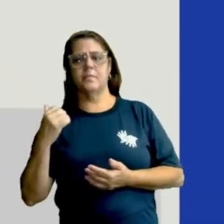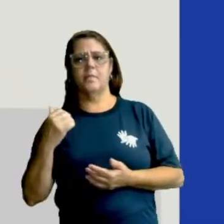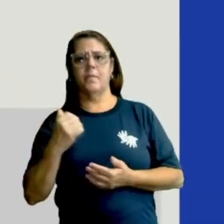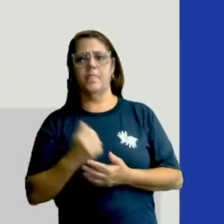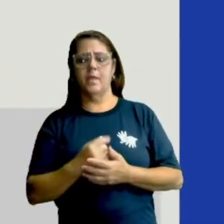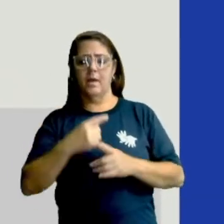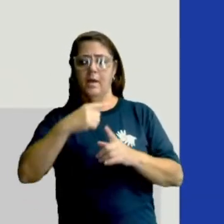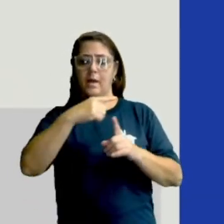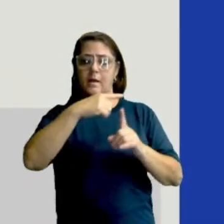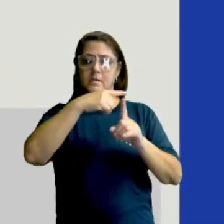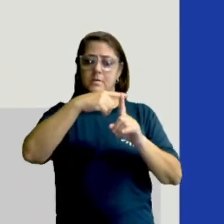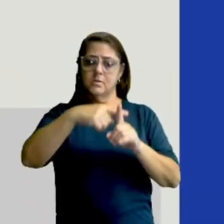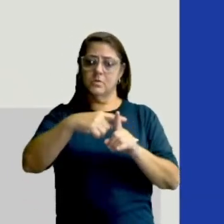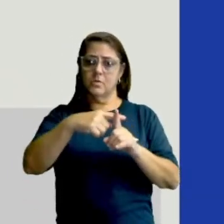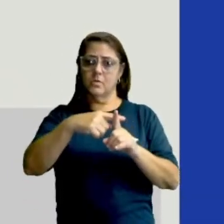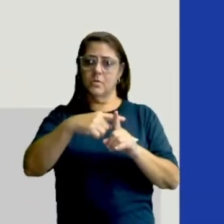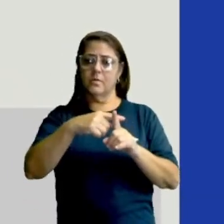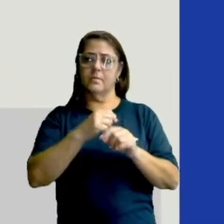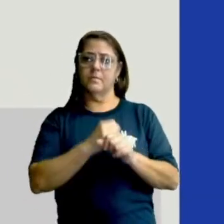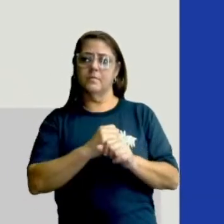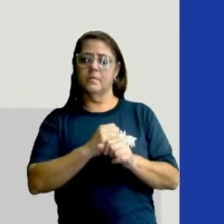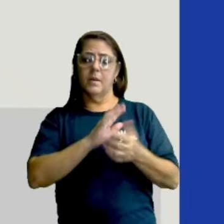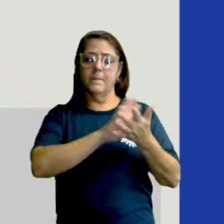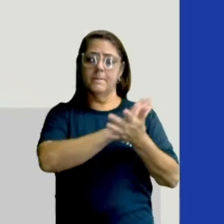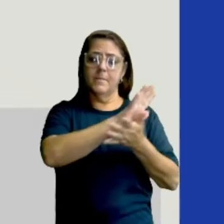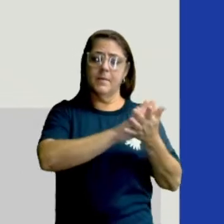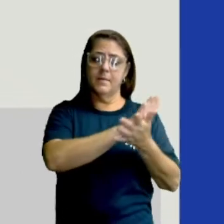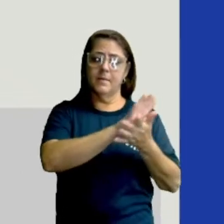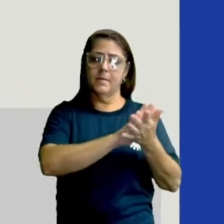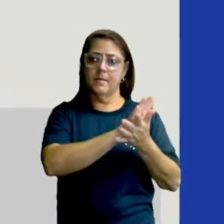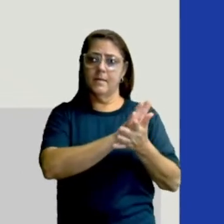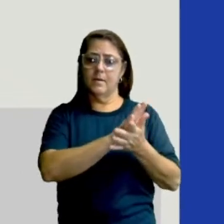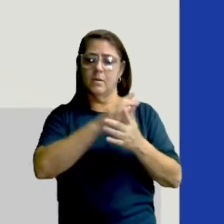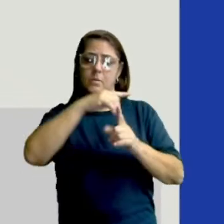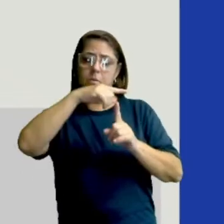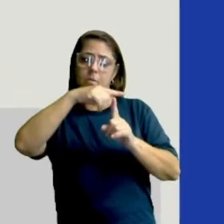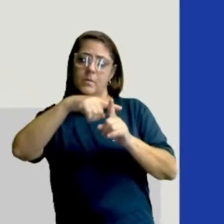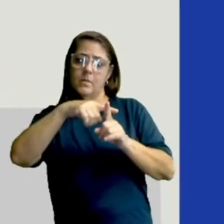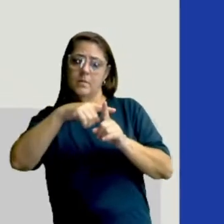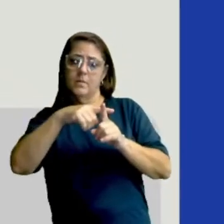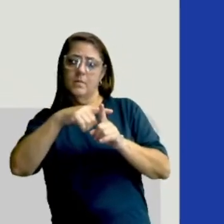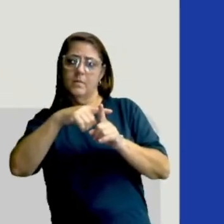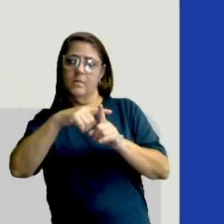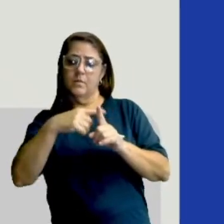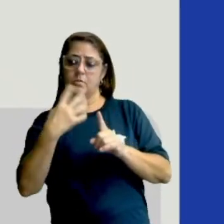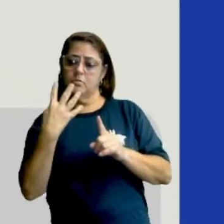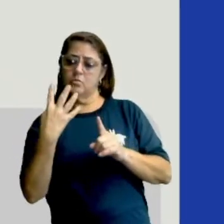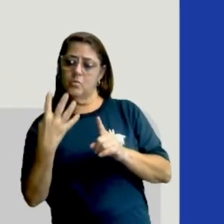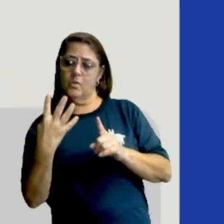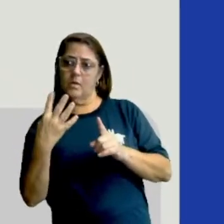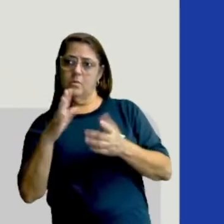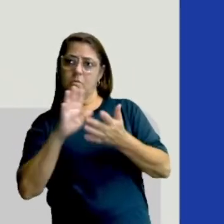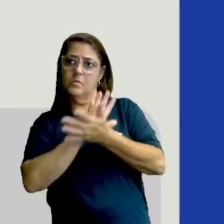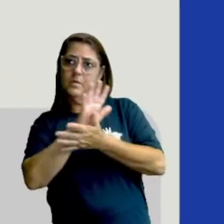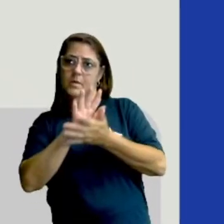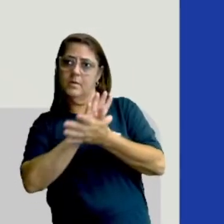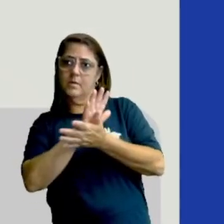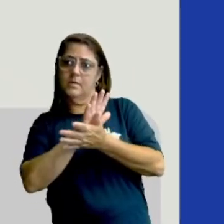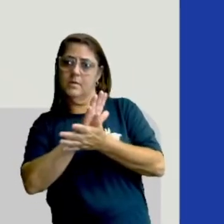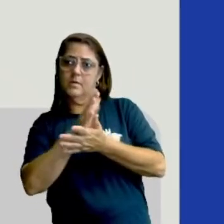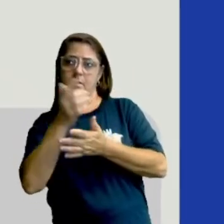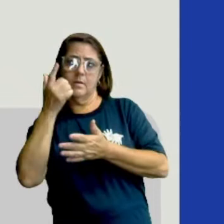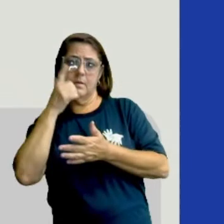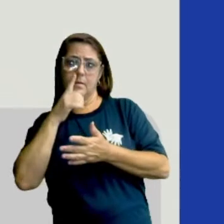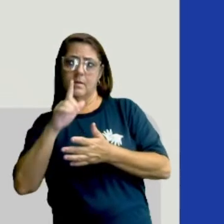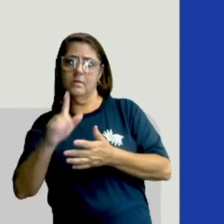a soma do total de brigadeiros mais os 4 brigadeiros que ela ganhou do